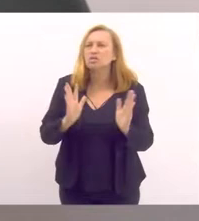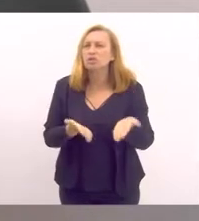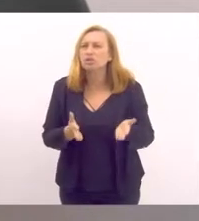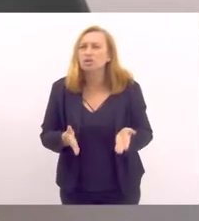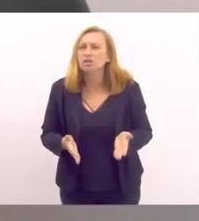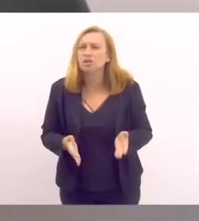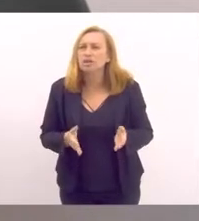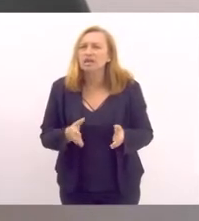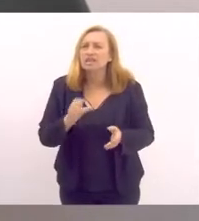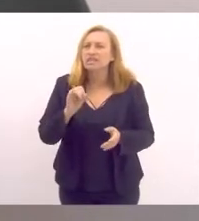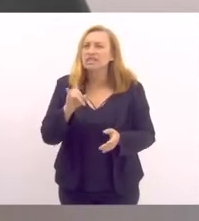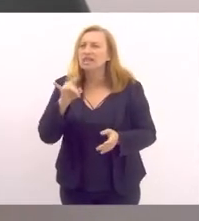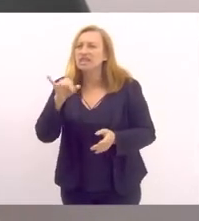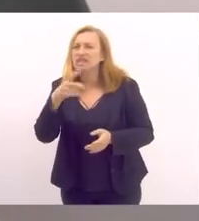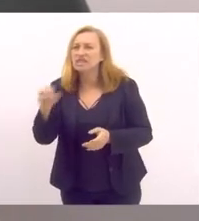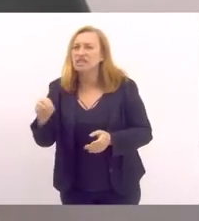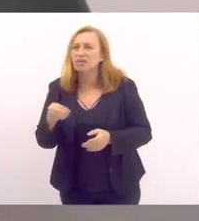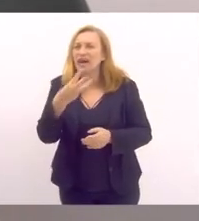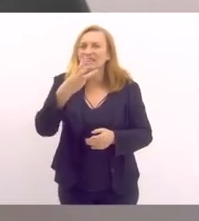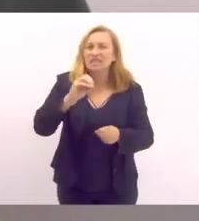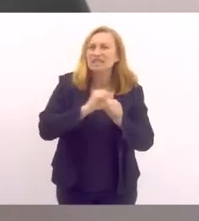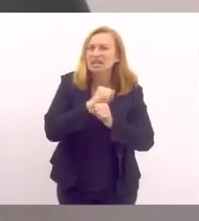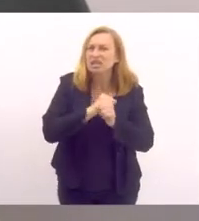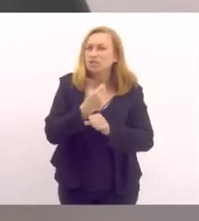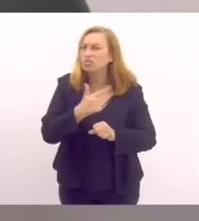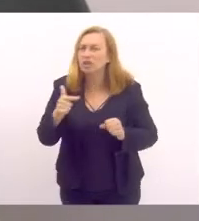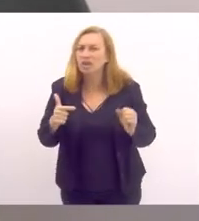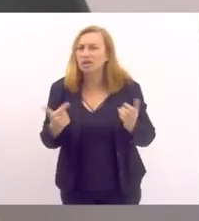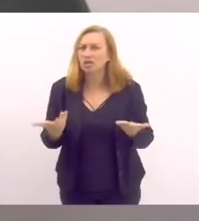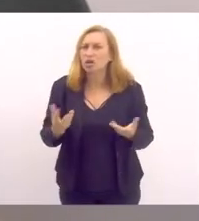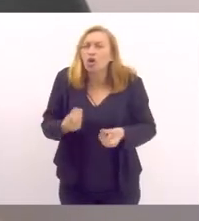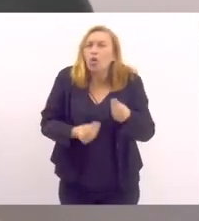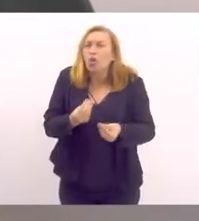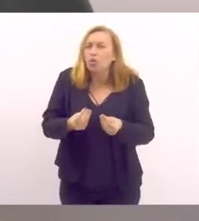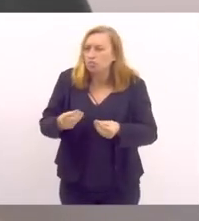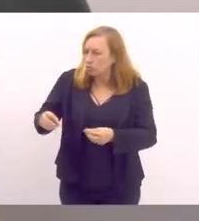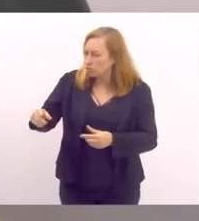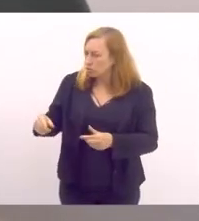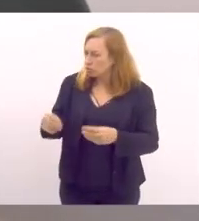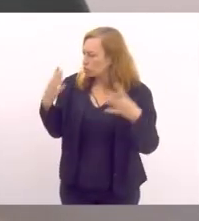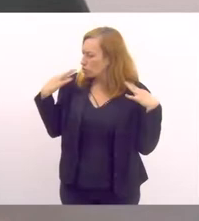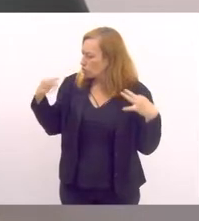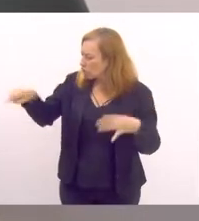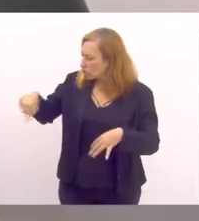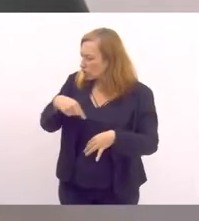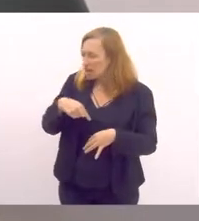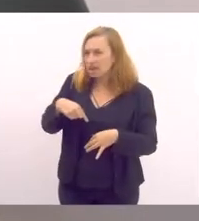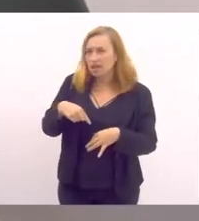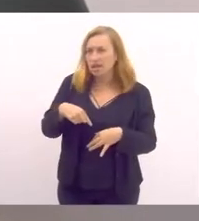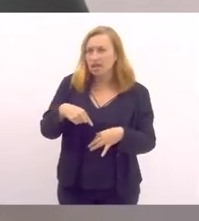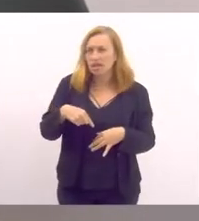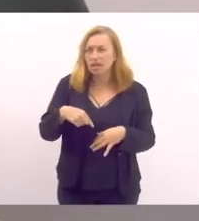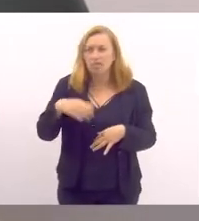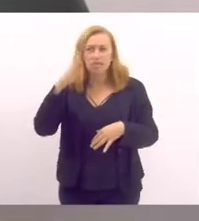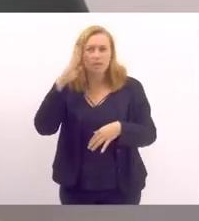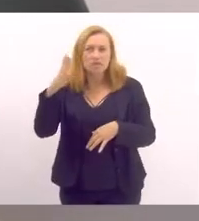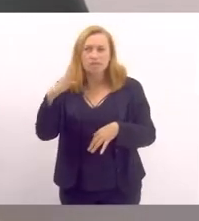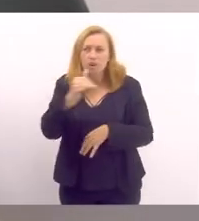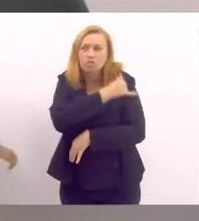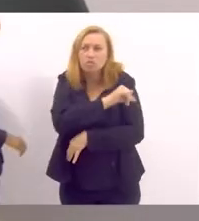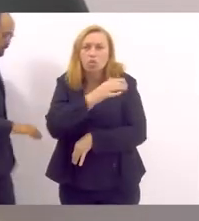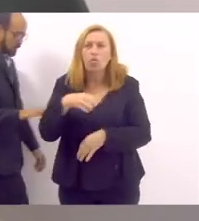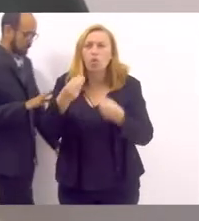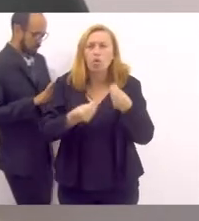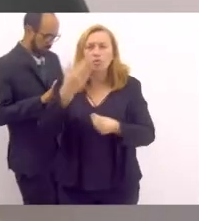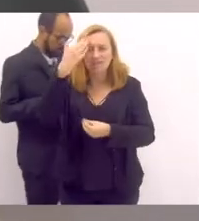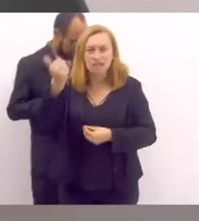por sinalização há 30 anos. Como é que o cara, o turista chega aqui, né, na porta principal aqui do Rio, como é que ele descobre que